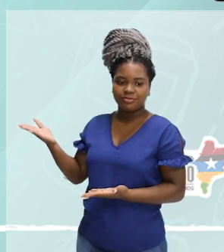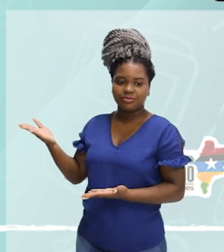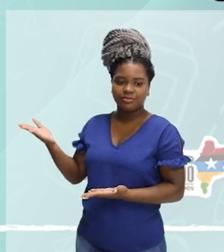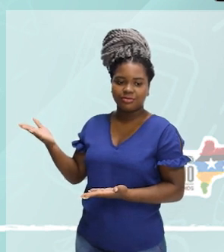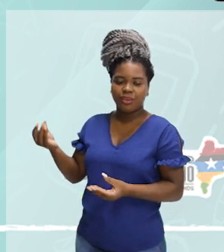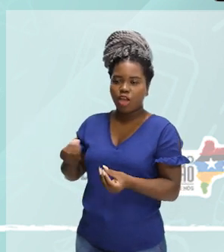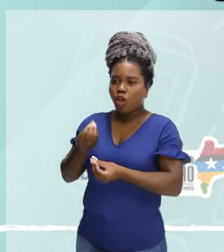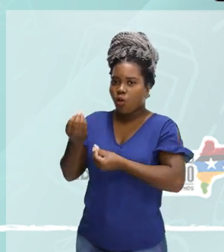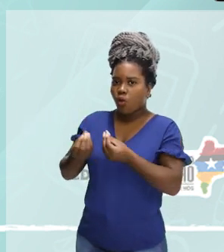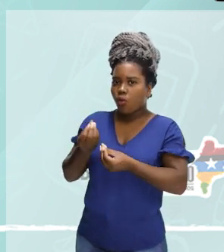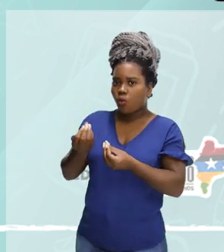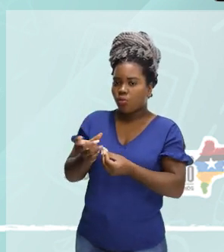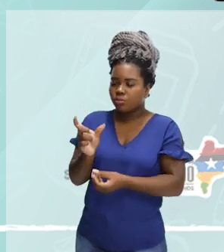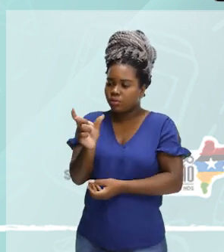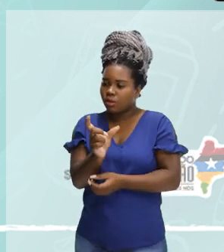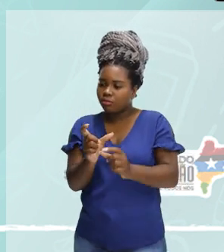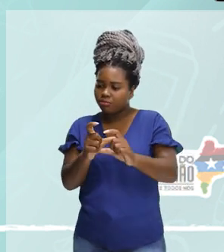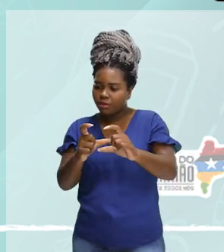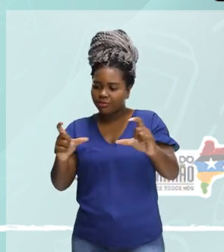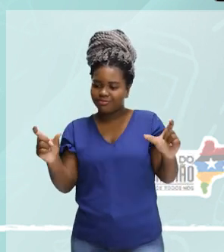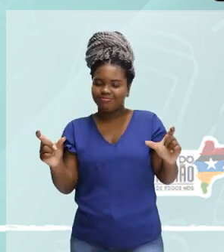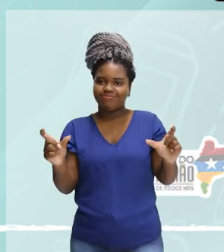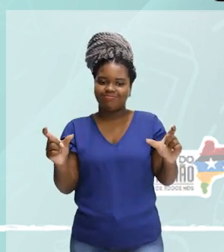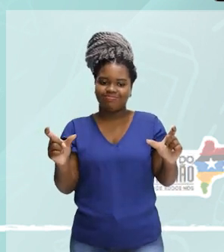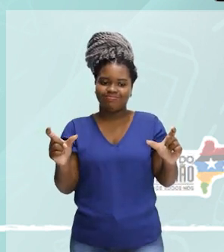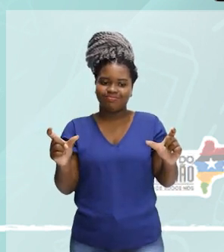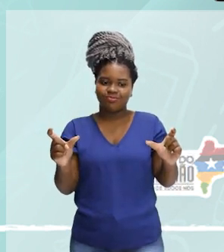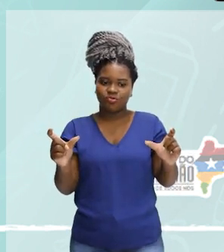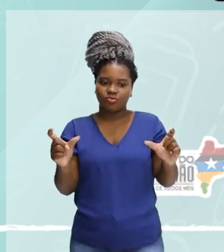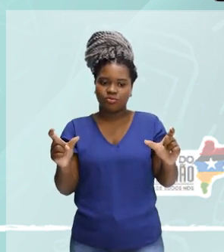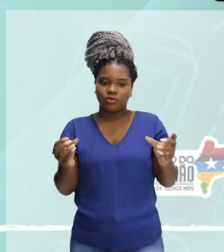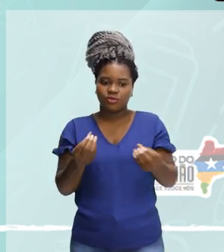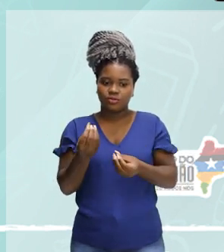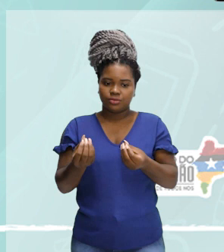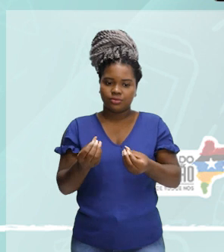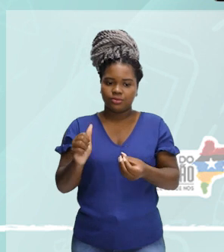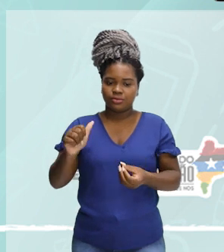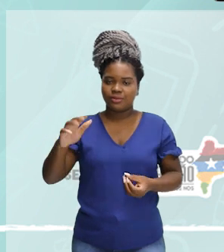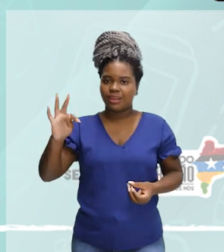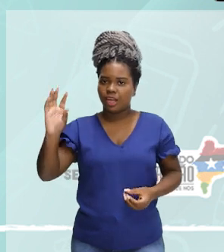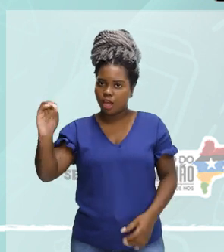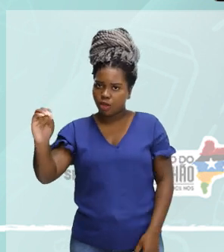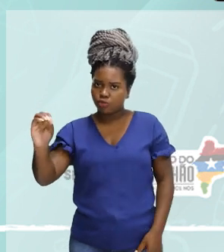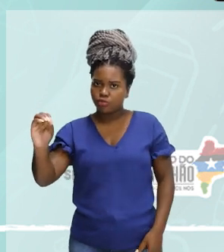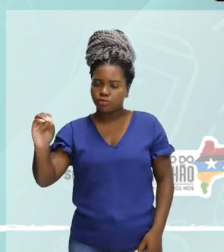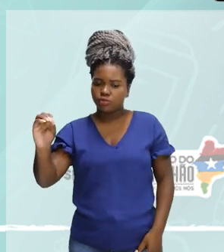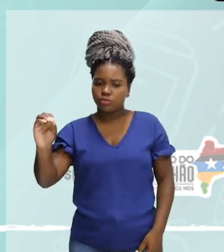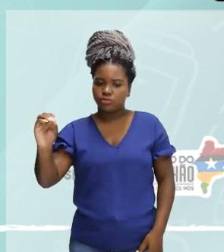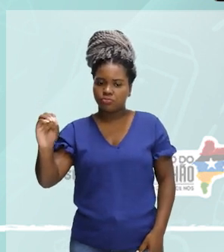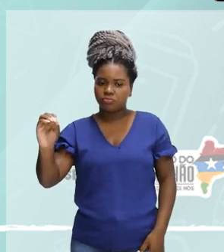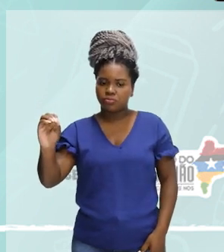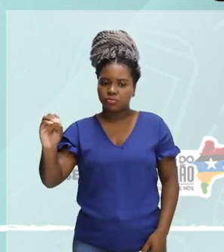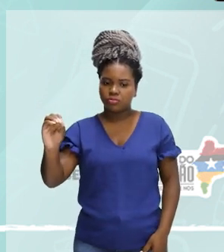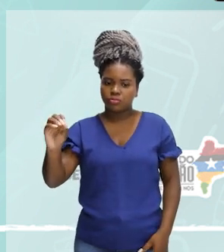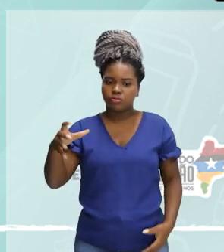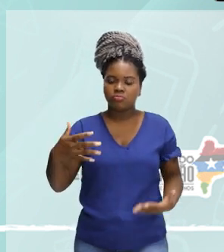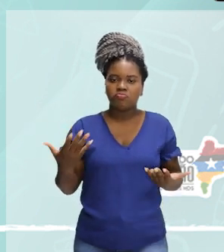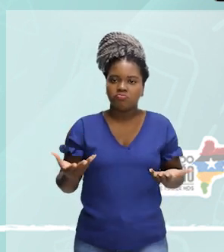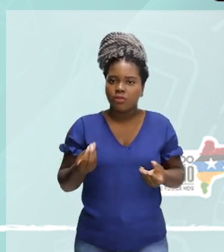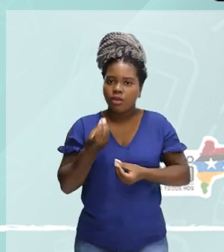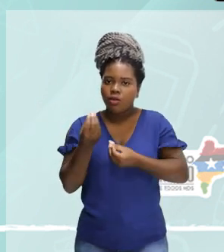vou construir essa frase, tá? José es tão alto